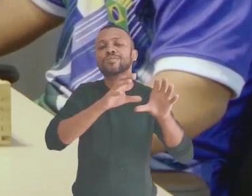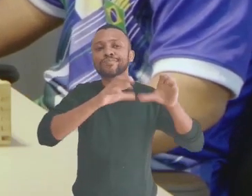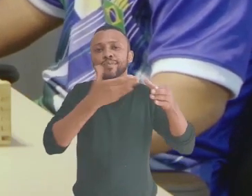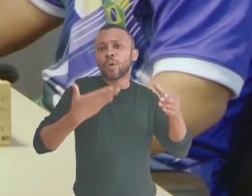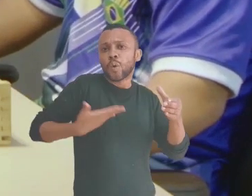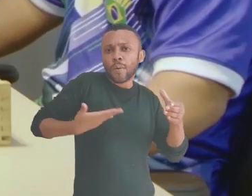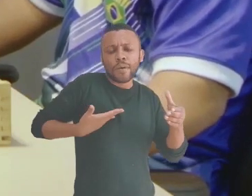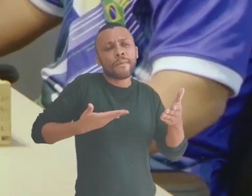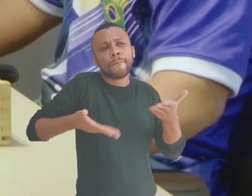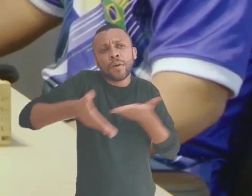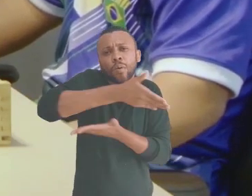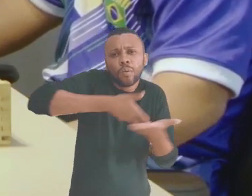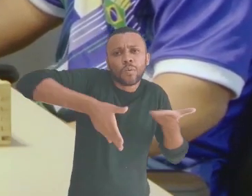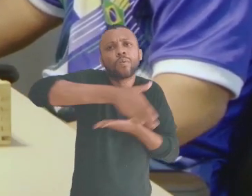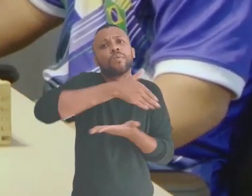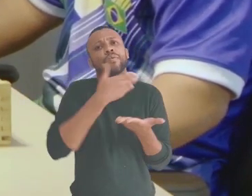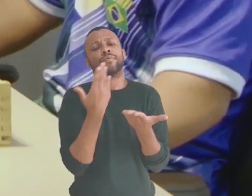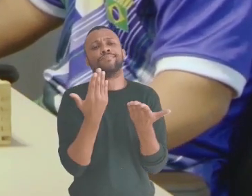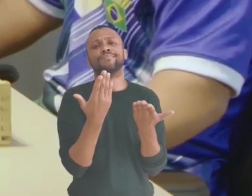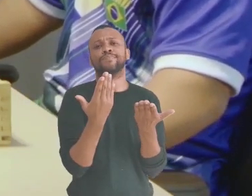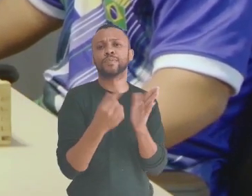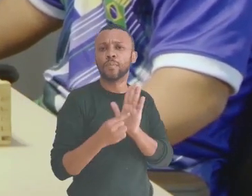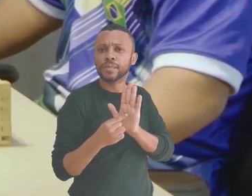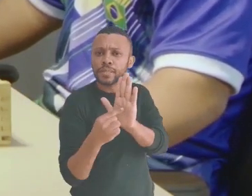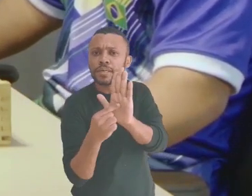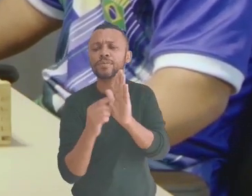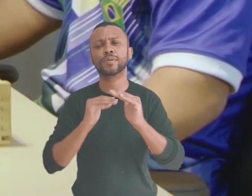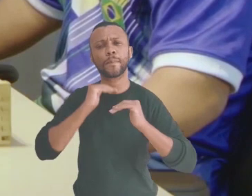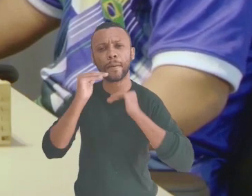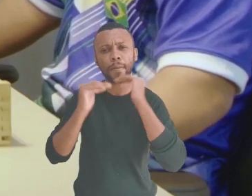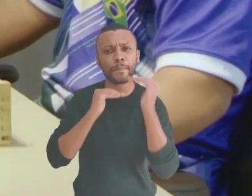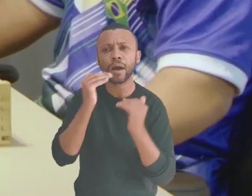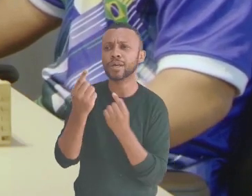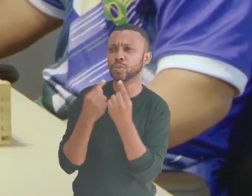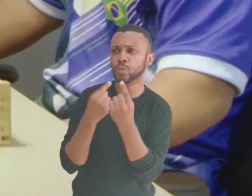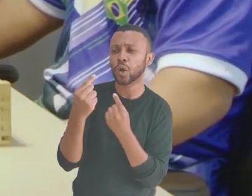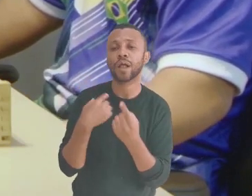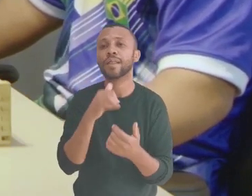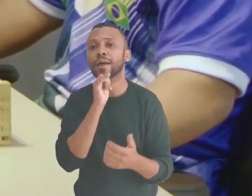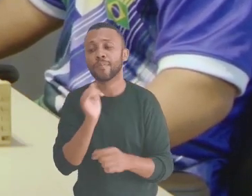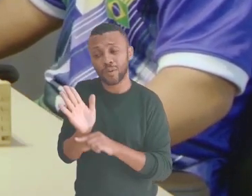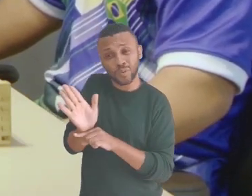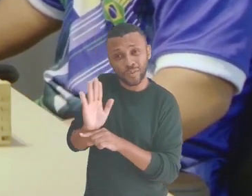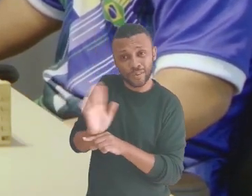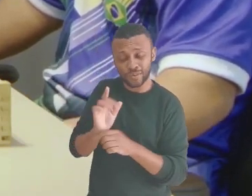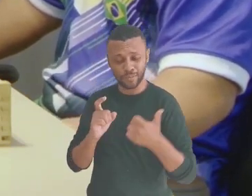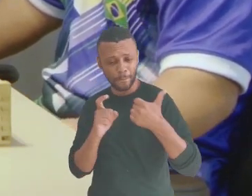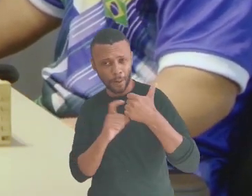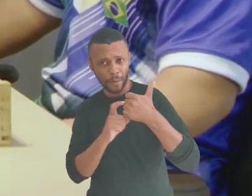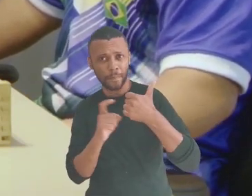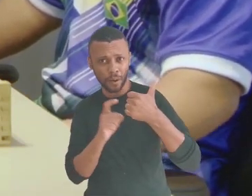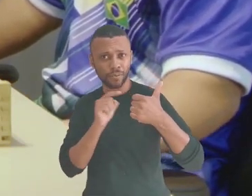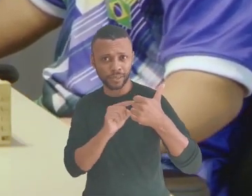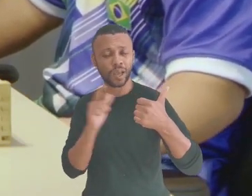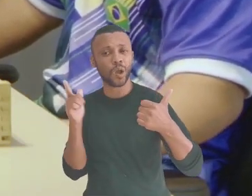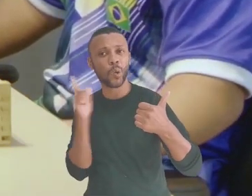nossa conversa, levando essa conversa com outras pessoas, tá? Curtir o vídeo significa colocar ele na pilha de cima